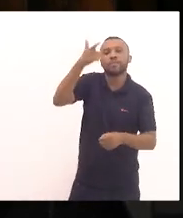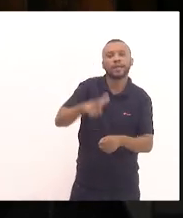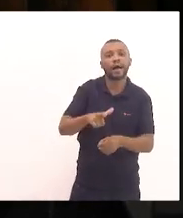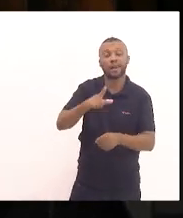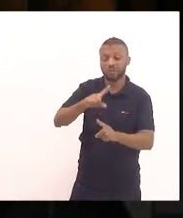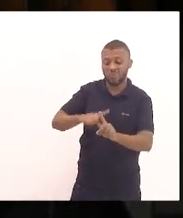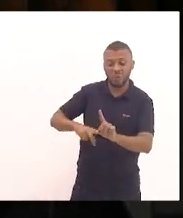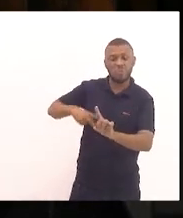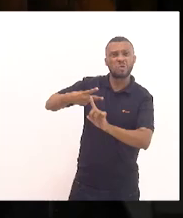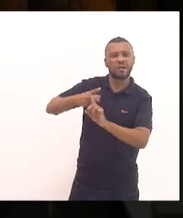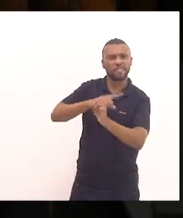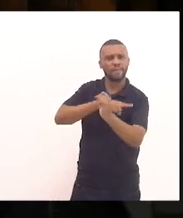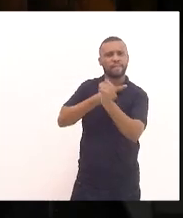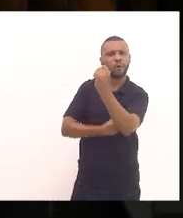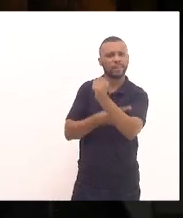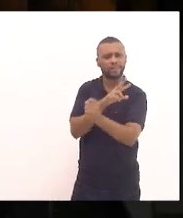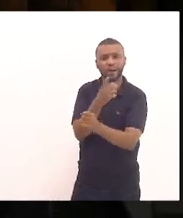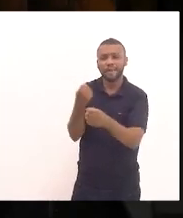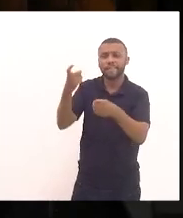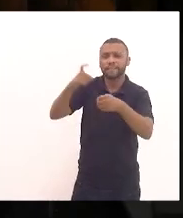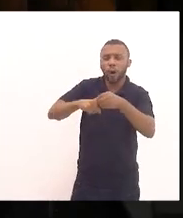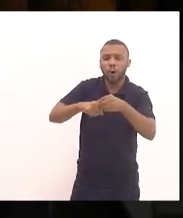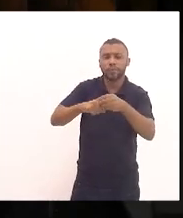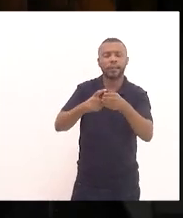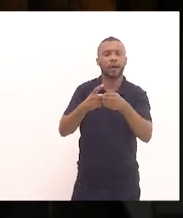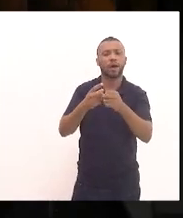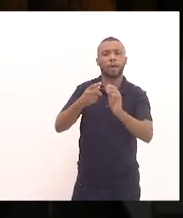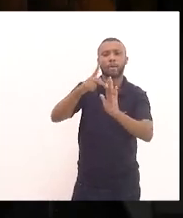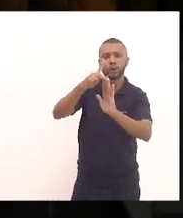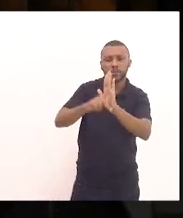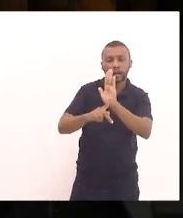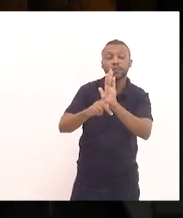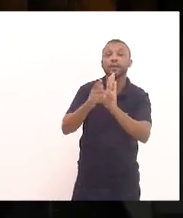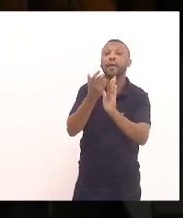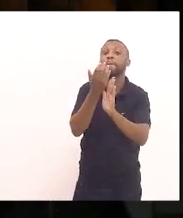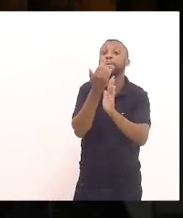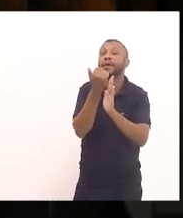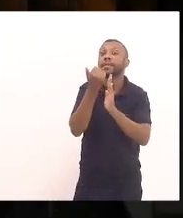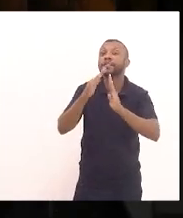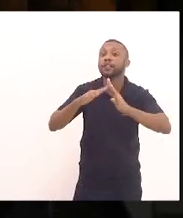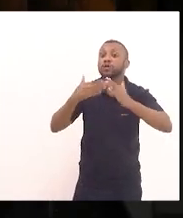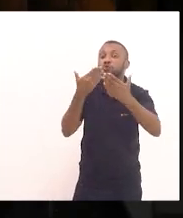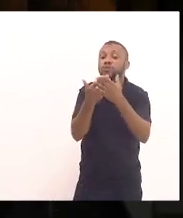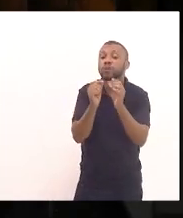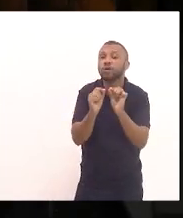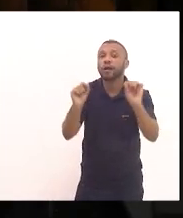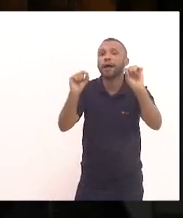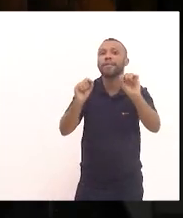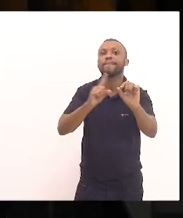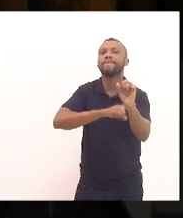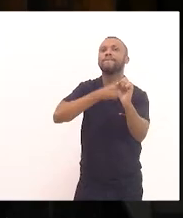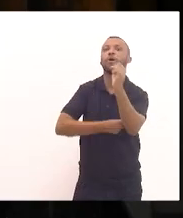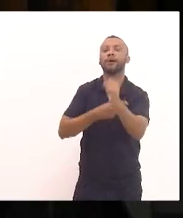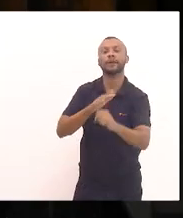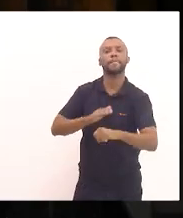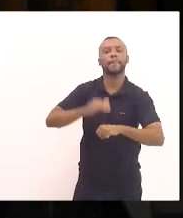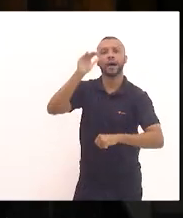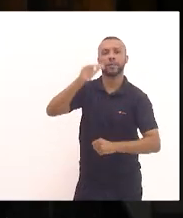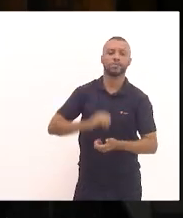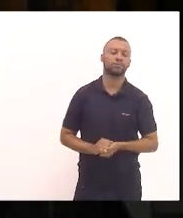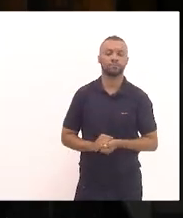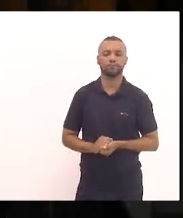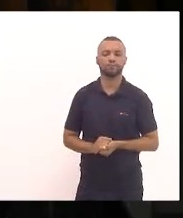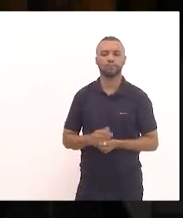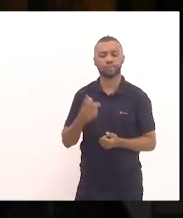força. Vamos retomar o projeto da merenda escolar com mais força. Olhou para mim e